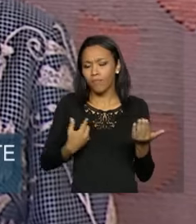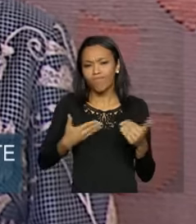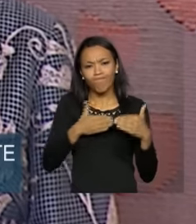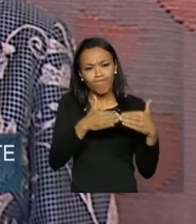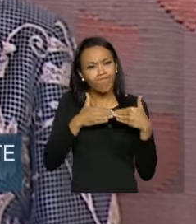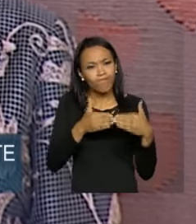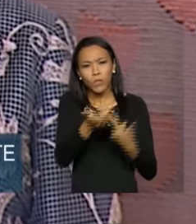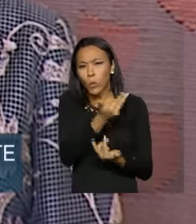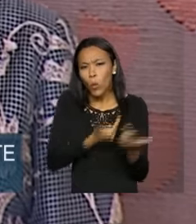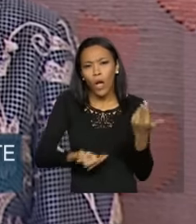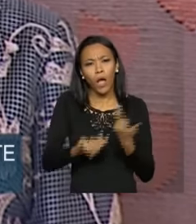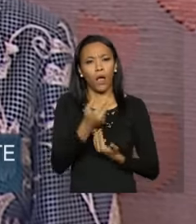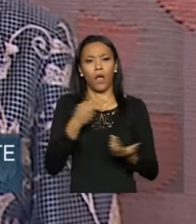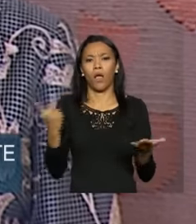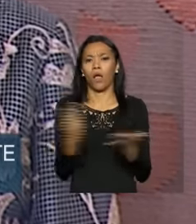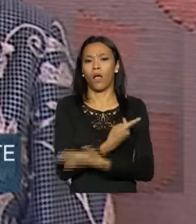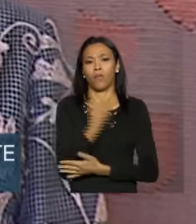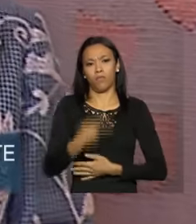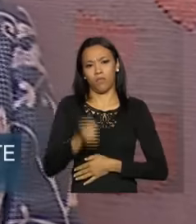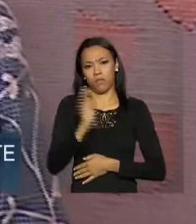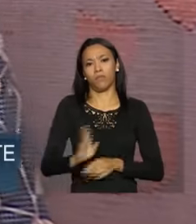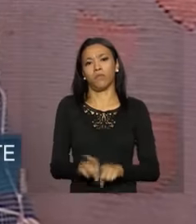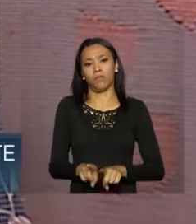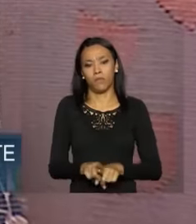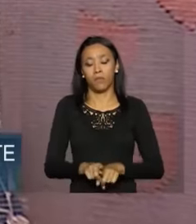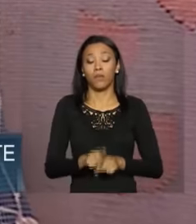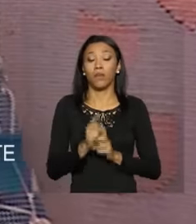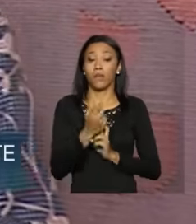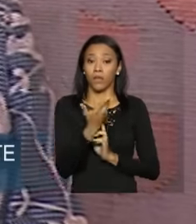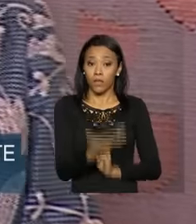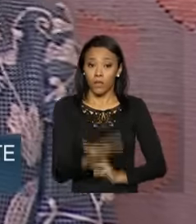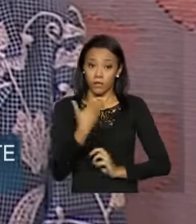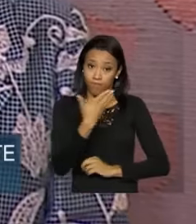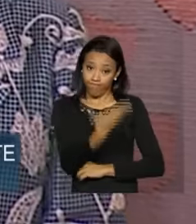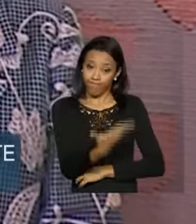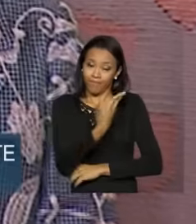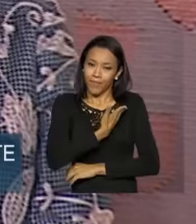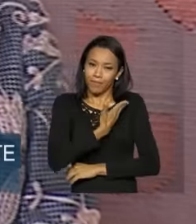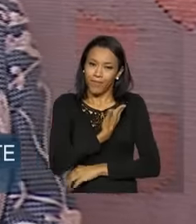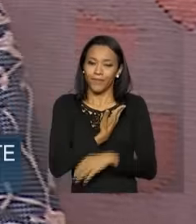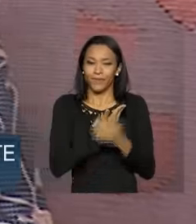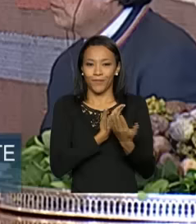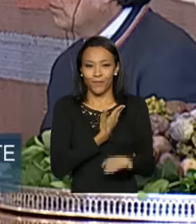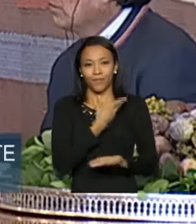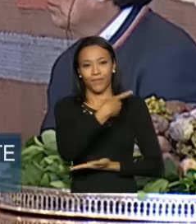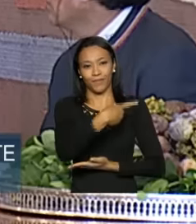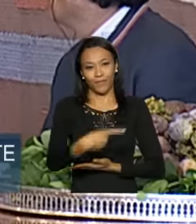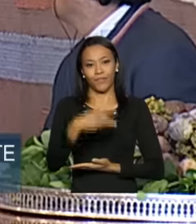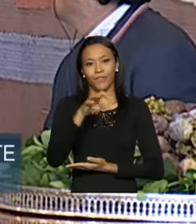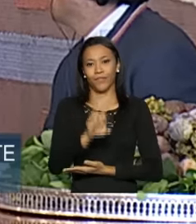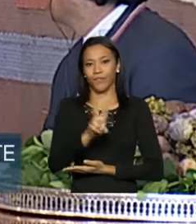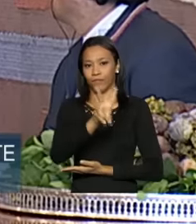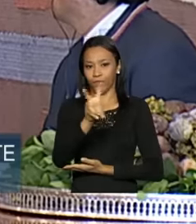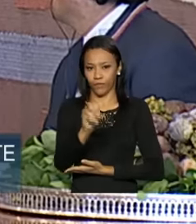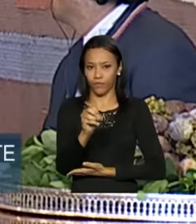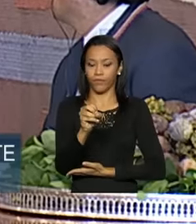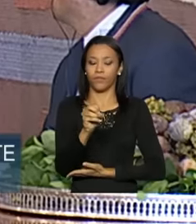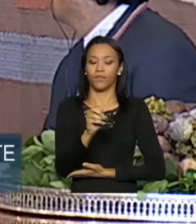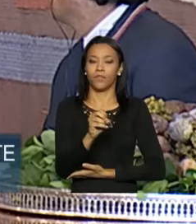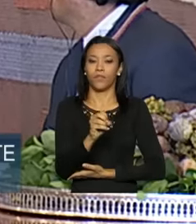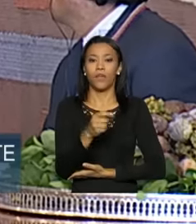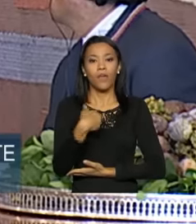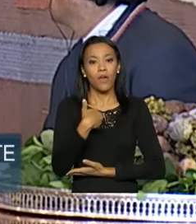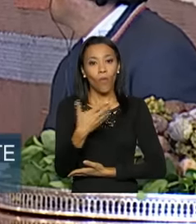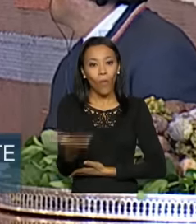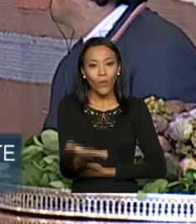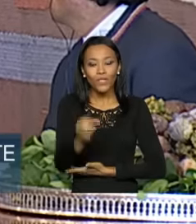Brasil. Senhor Evo Morales, meu querido amigo, aproveito a oportunidade